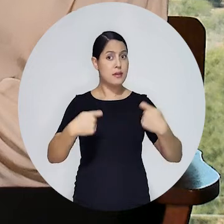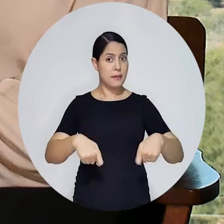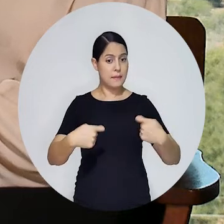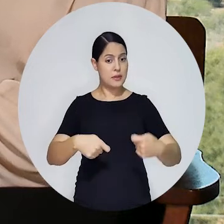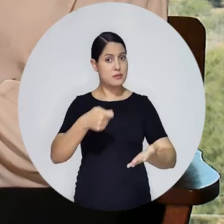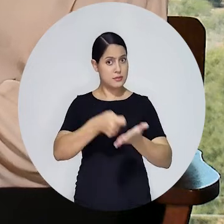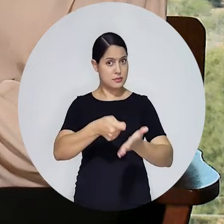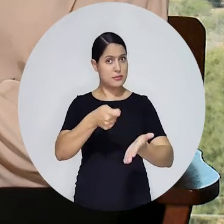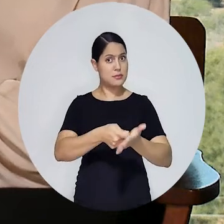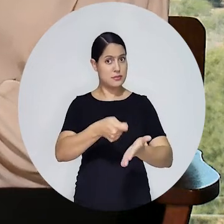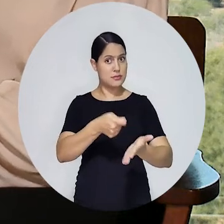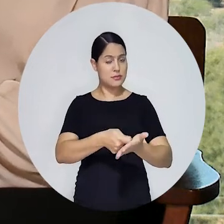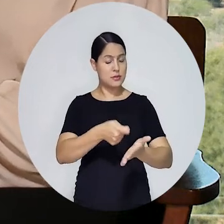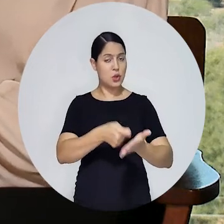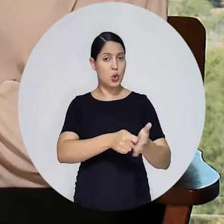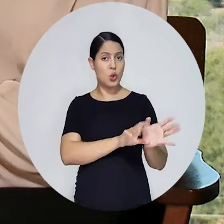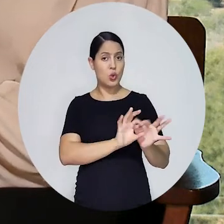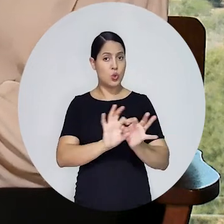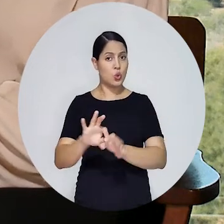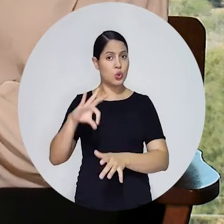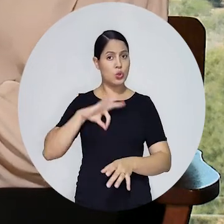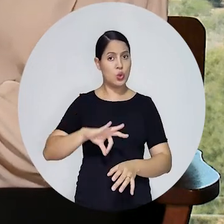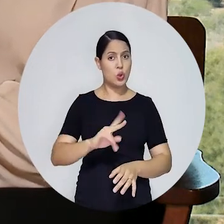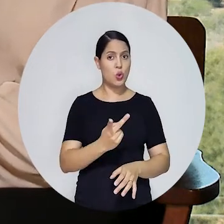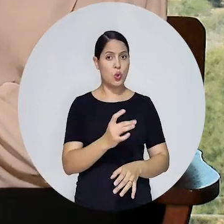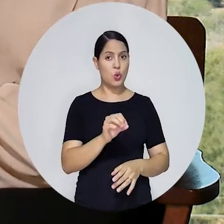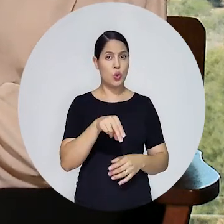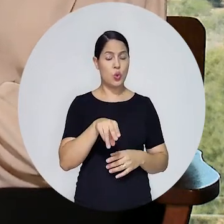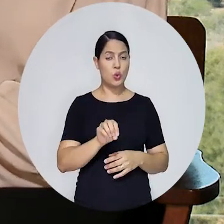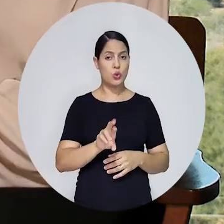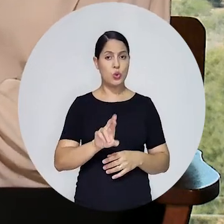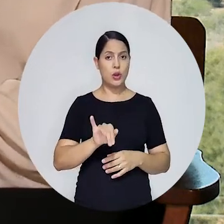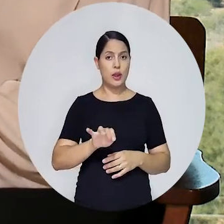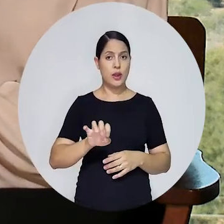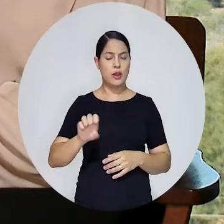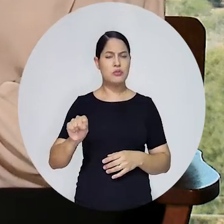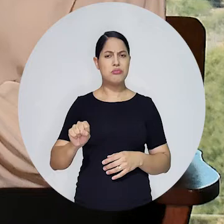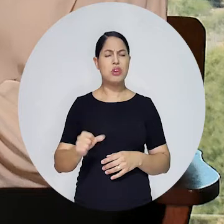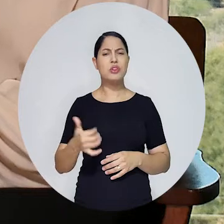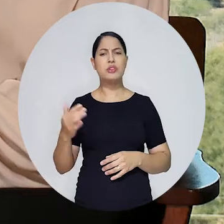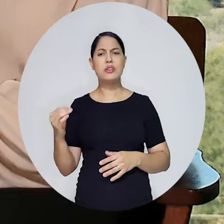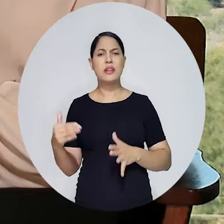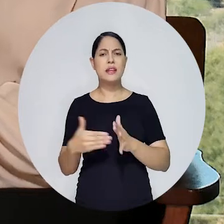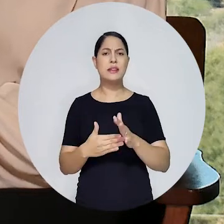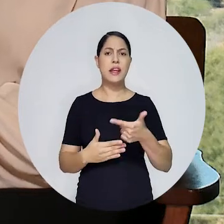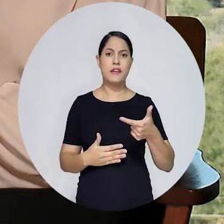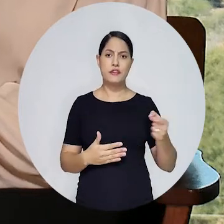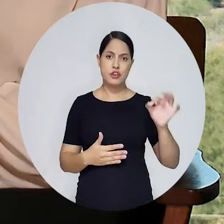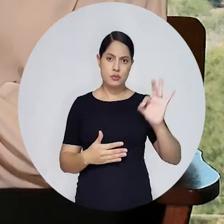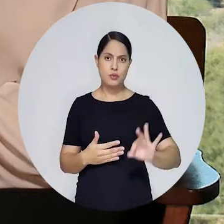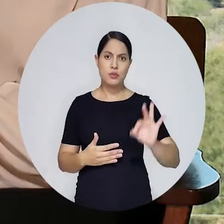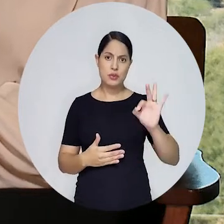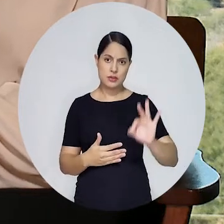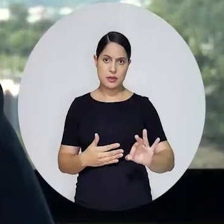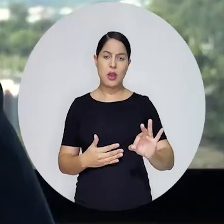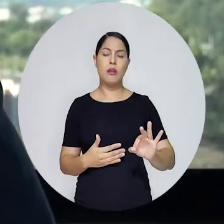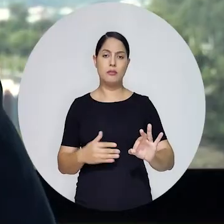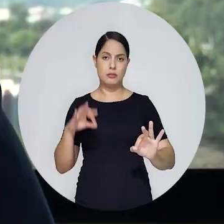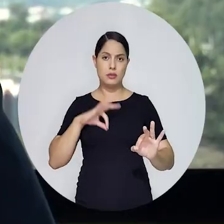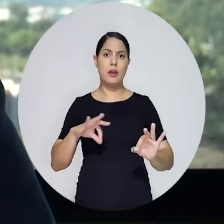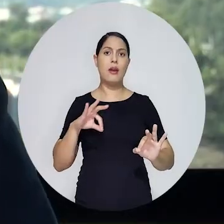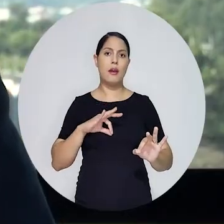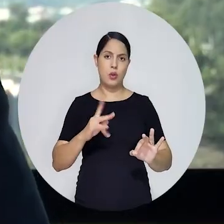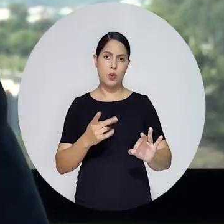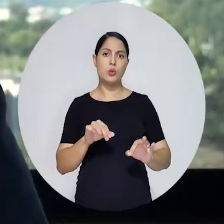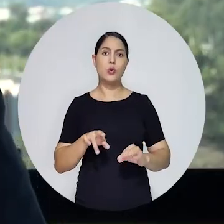precisa ser observado obrigatoriamente na fixação dos honorários. Então, honorários de 10% a 20% para a advocacia.